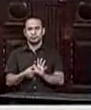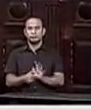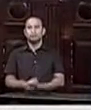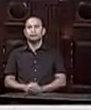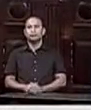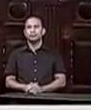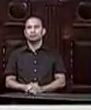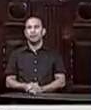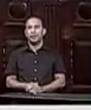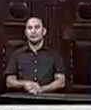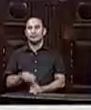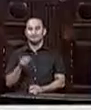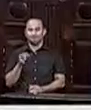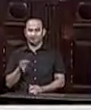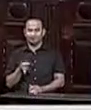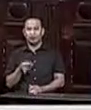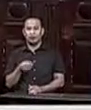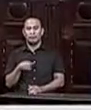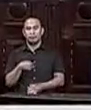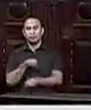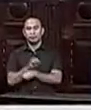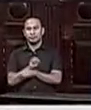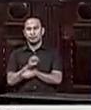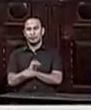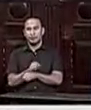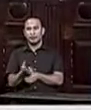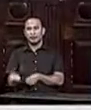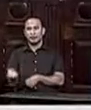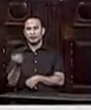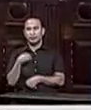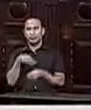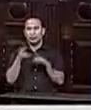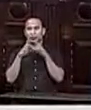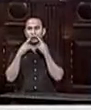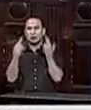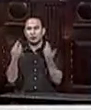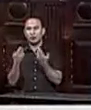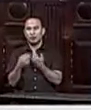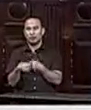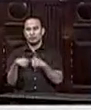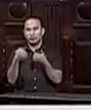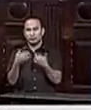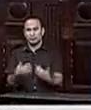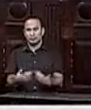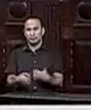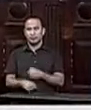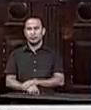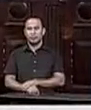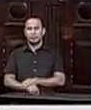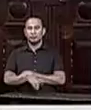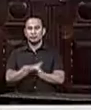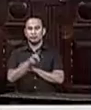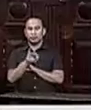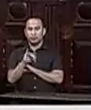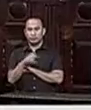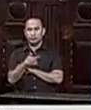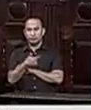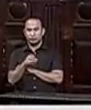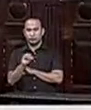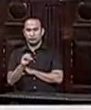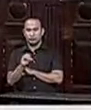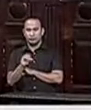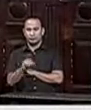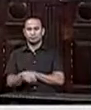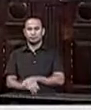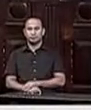esta afirmação, vamos esperar que ele compareça, então, à audiência pública, dia 29, na Câmara de